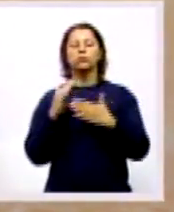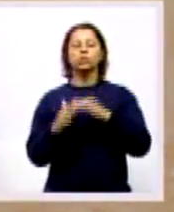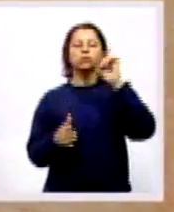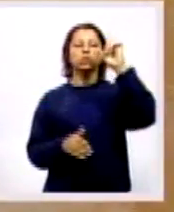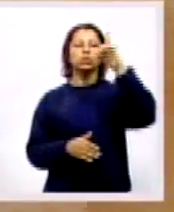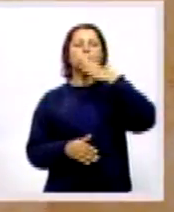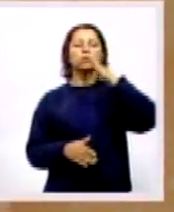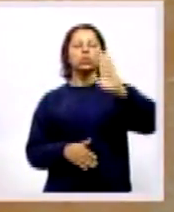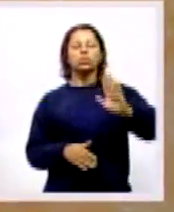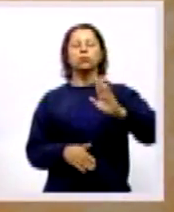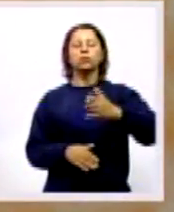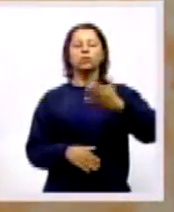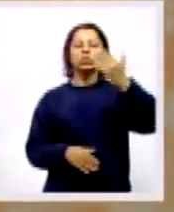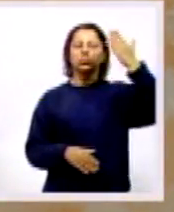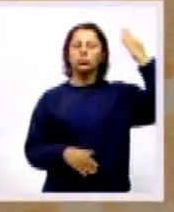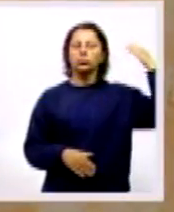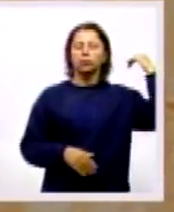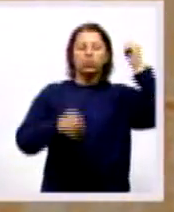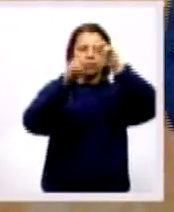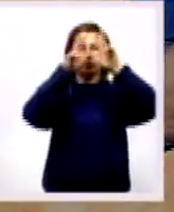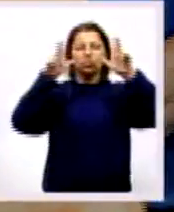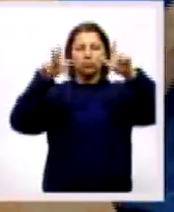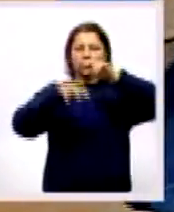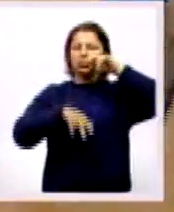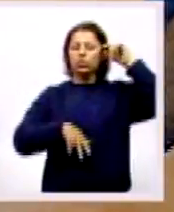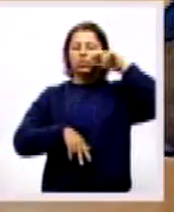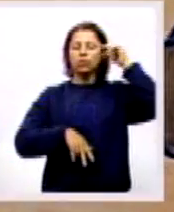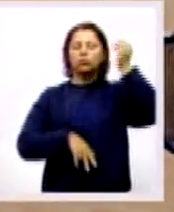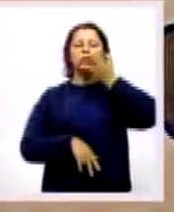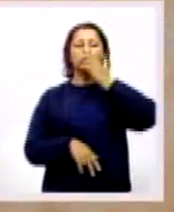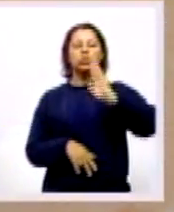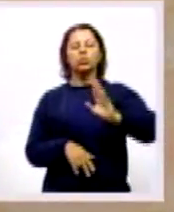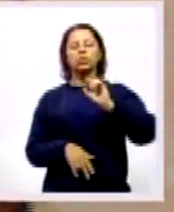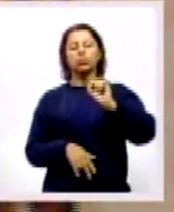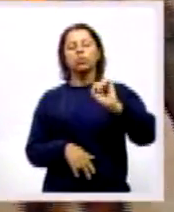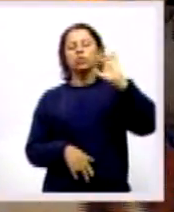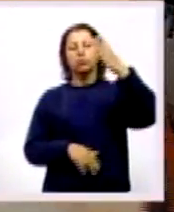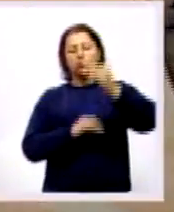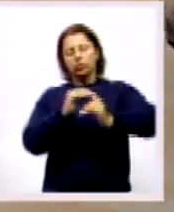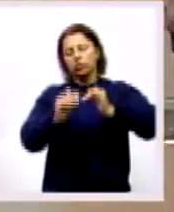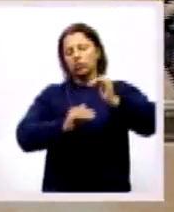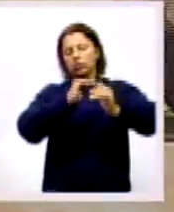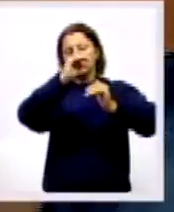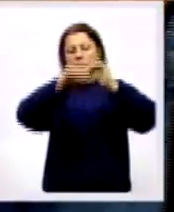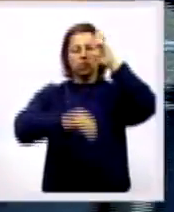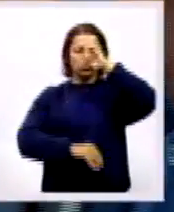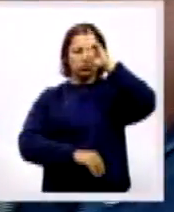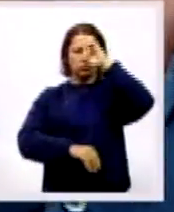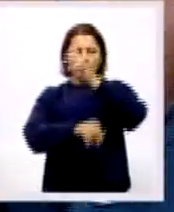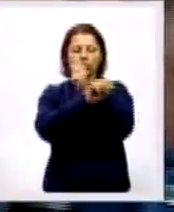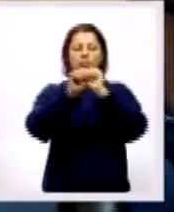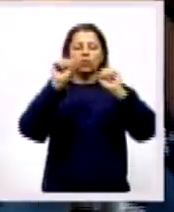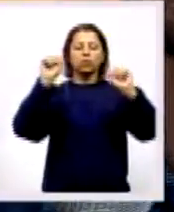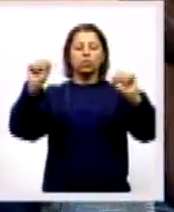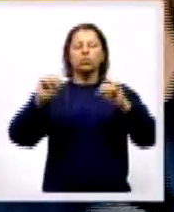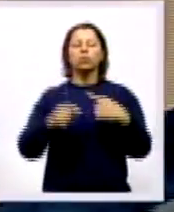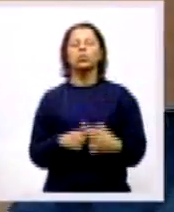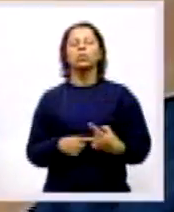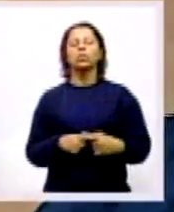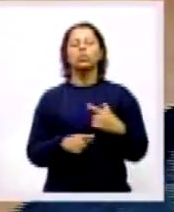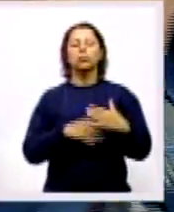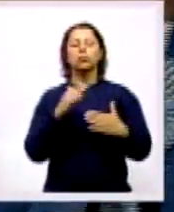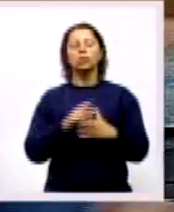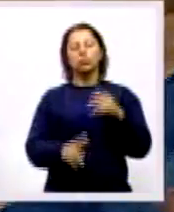havia prometido desde Moisés, desde Abraão, uma promessa que se estendeu durante toda a história da salvação, porque